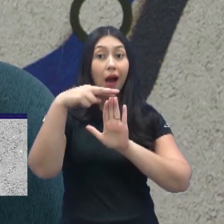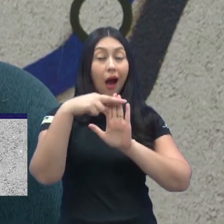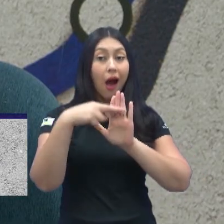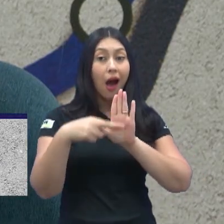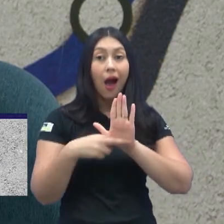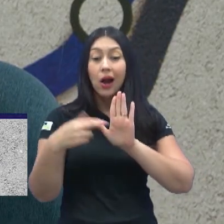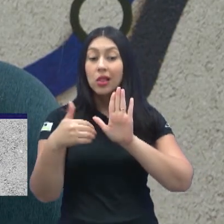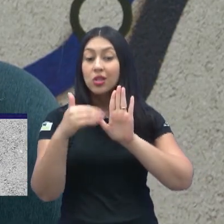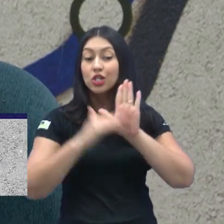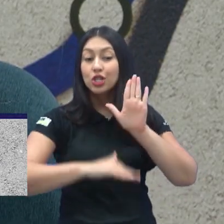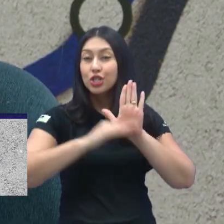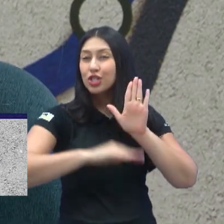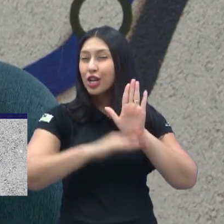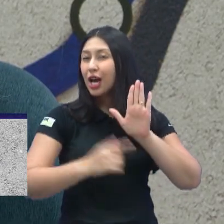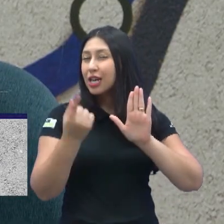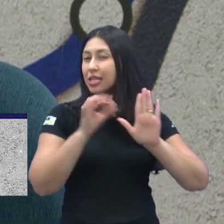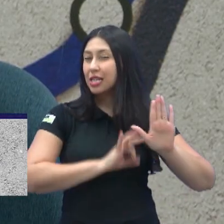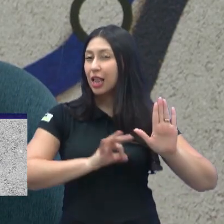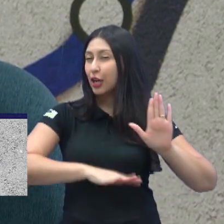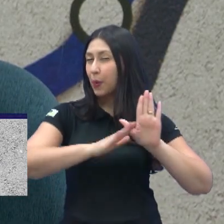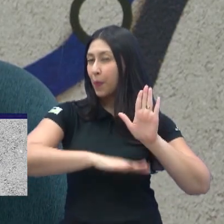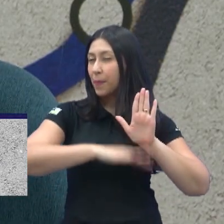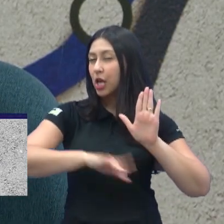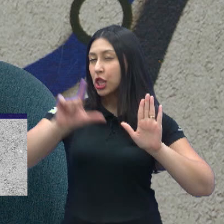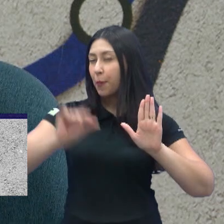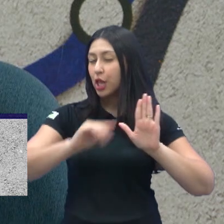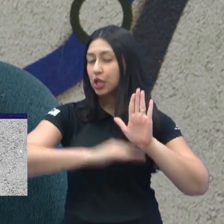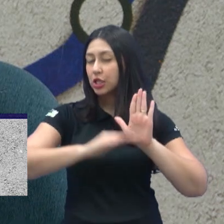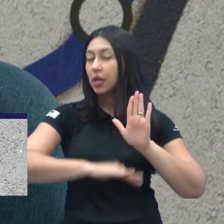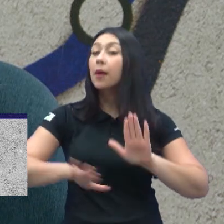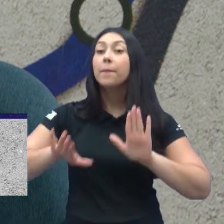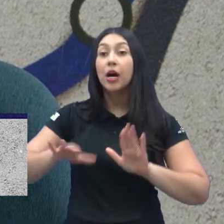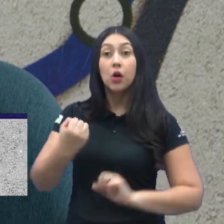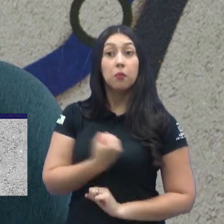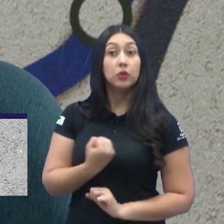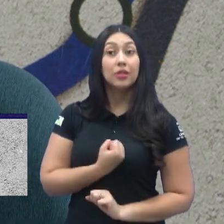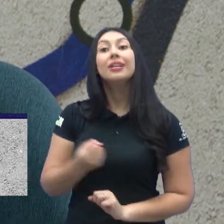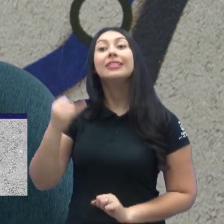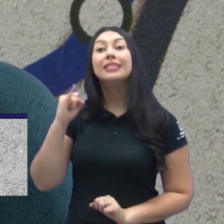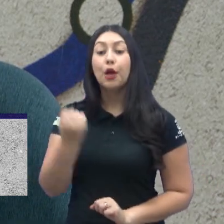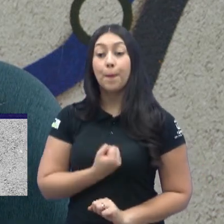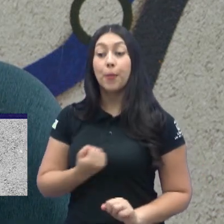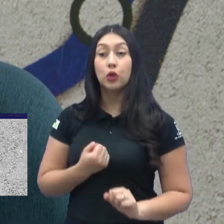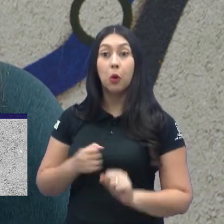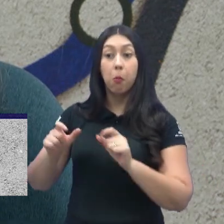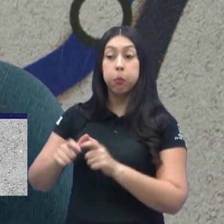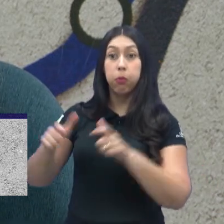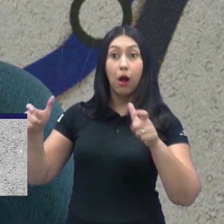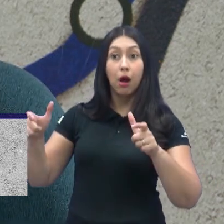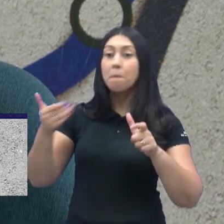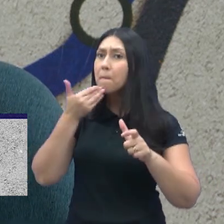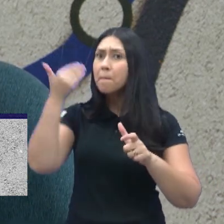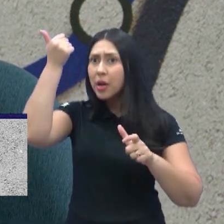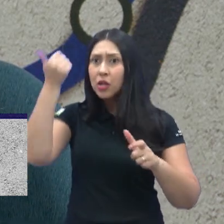Então, ele vai descartar os menores salários, mas, por exemplo, a pontuação que você falou, quanto mais pontuação você tiver, melhor,